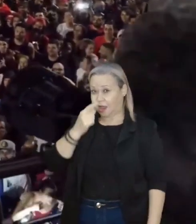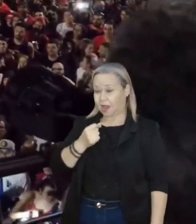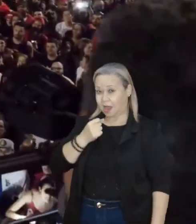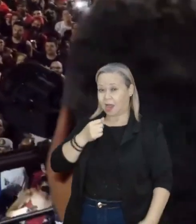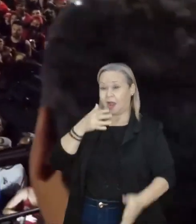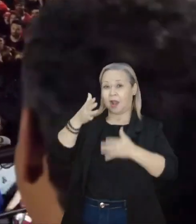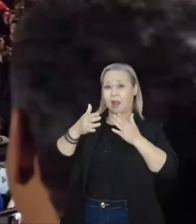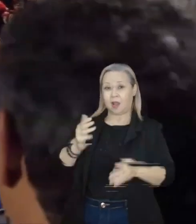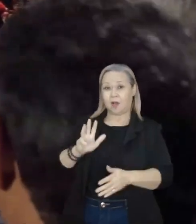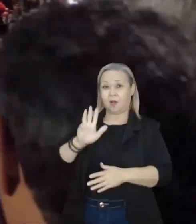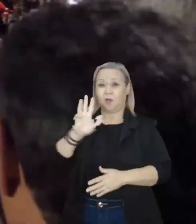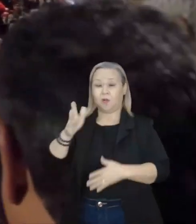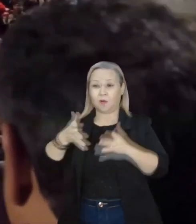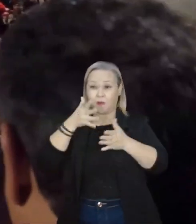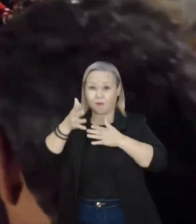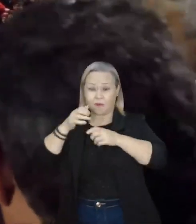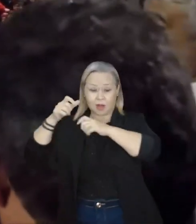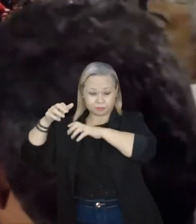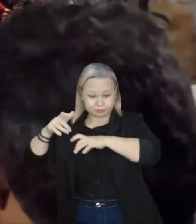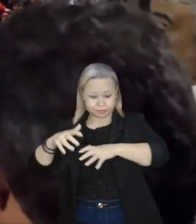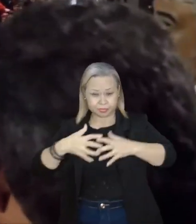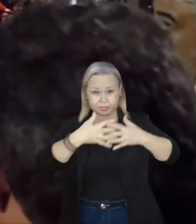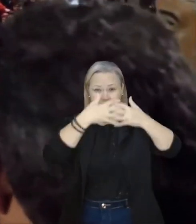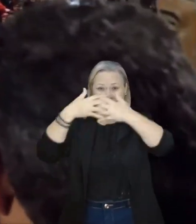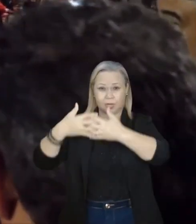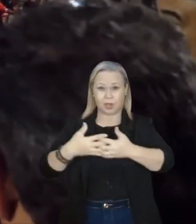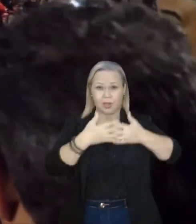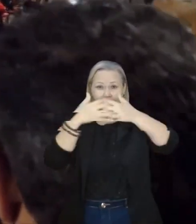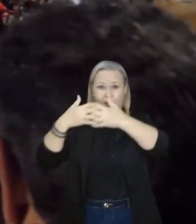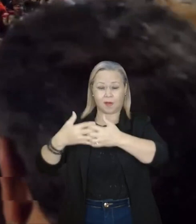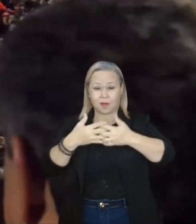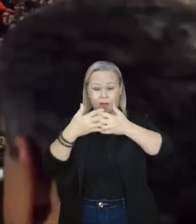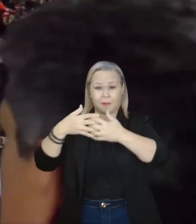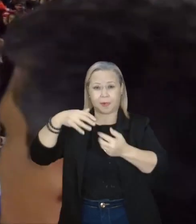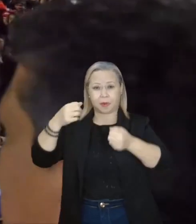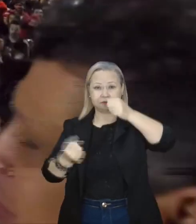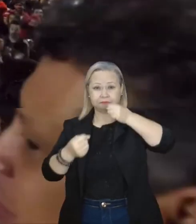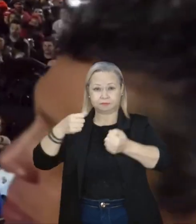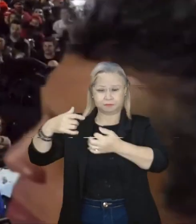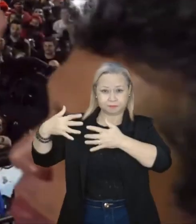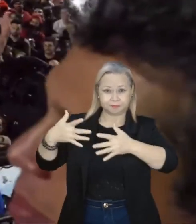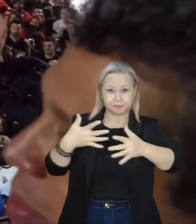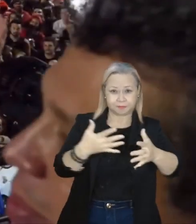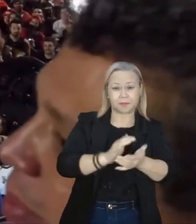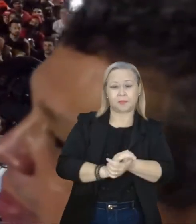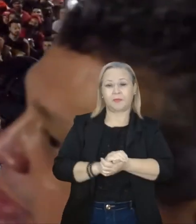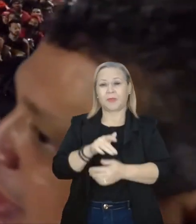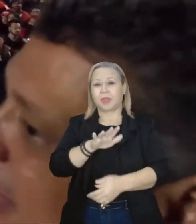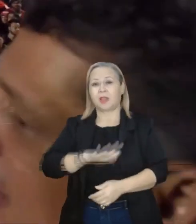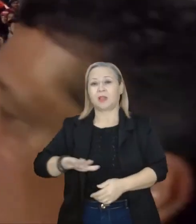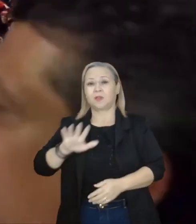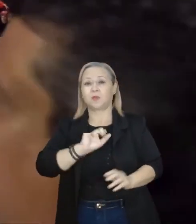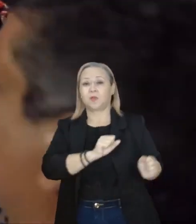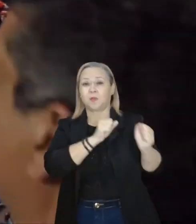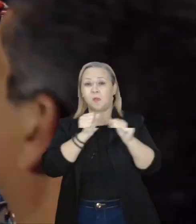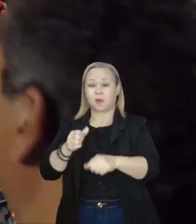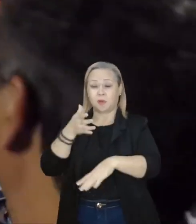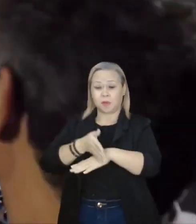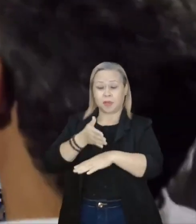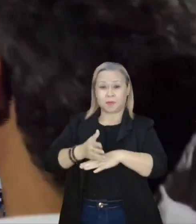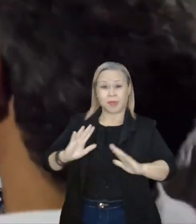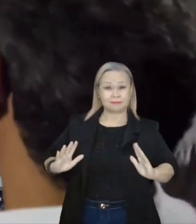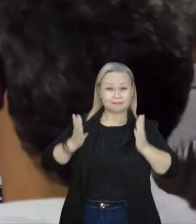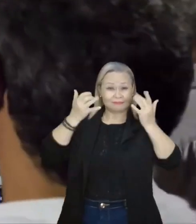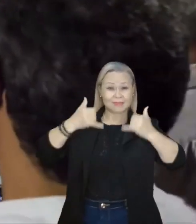suas falas andando aqui no caminhão. Um pouquinho aqui no meio, um pouquinho nas pontas, para que todo mundo possa participar dessa festa